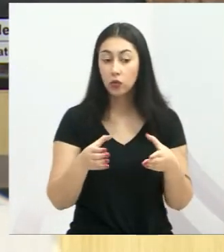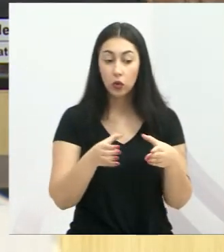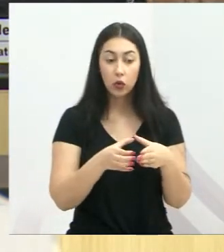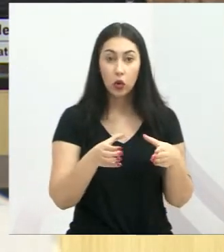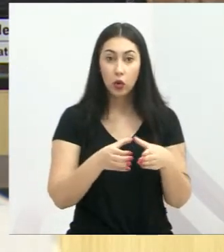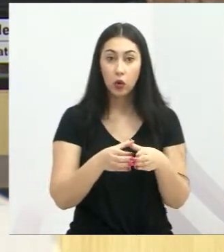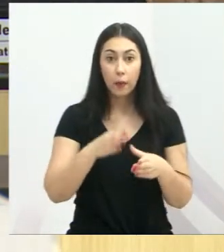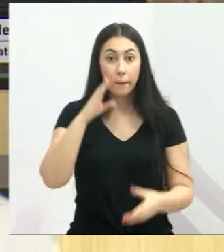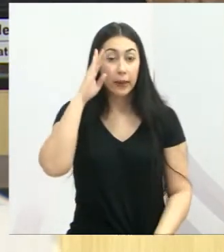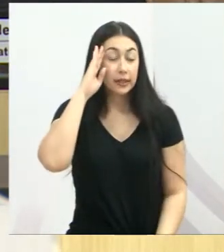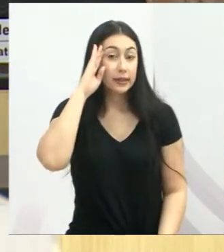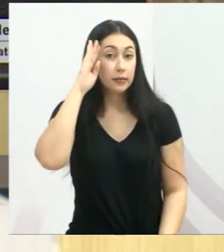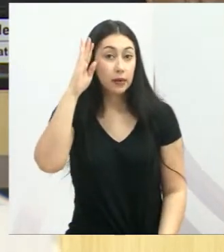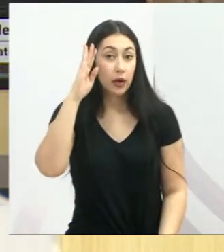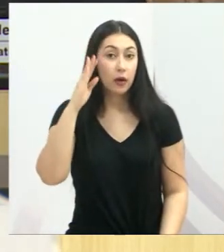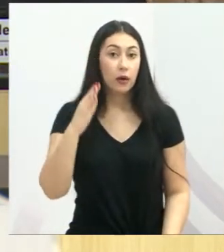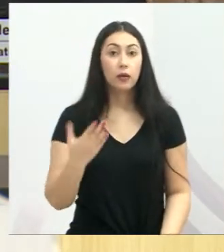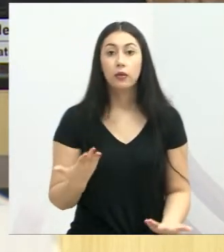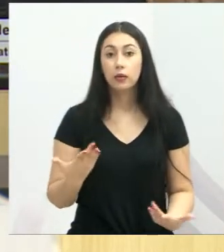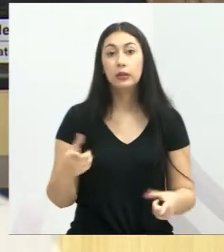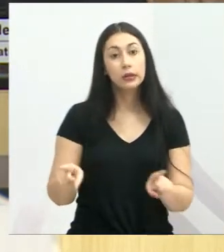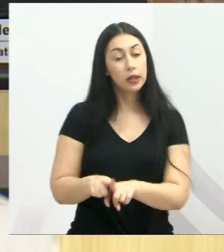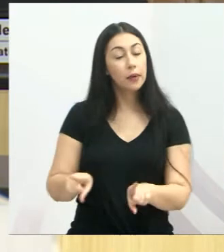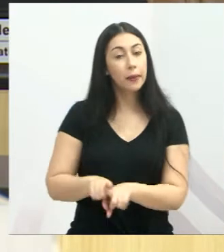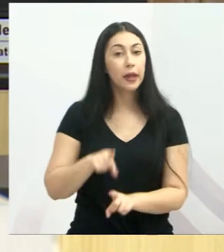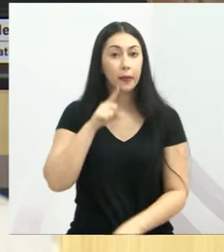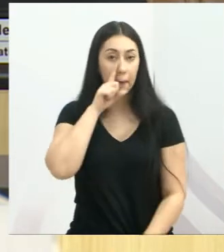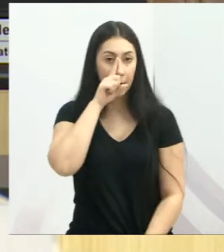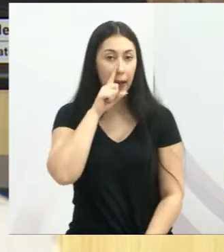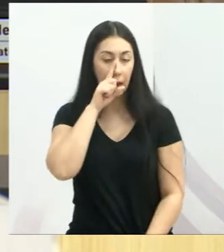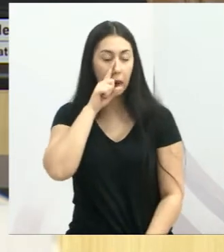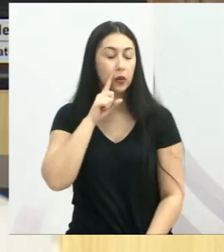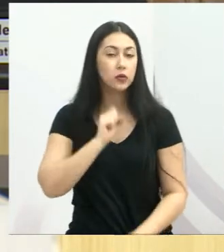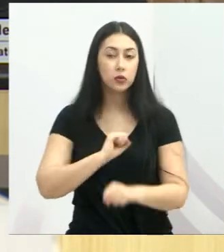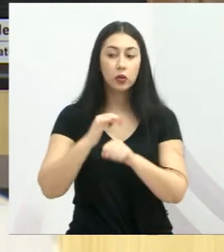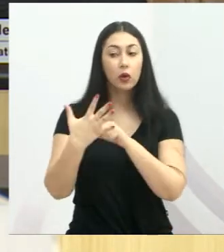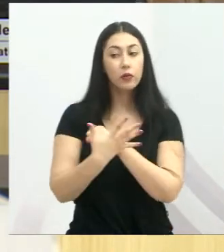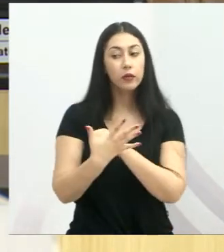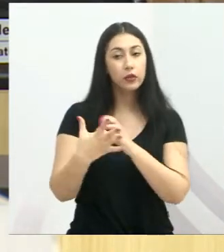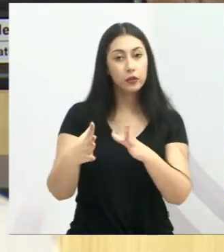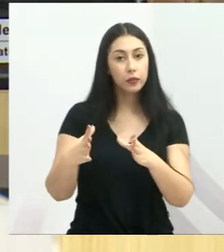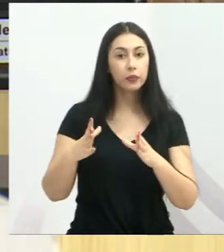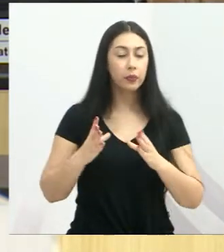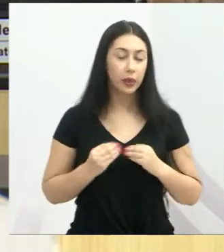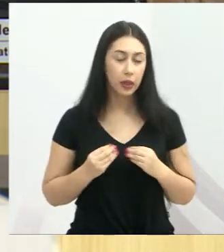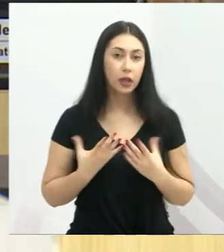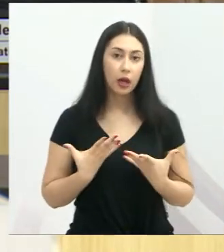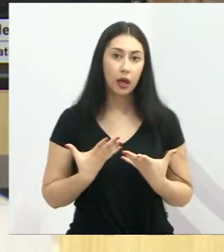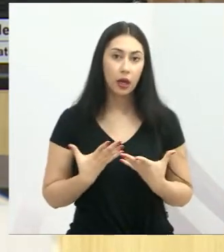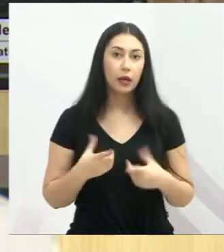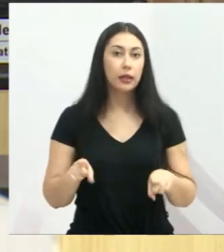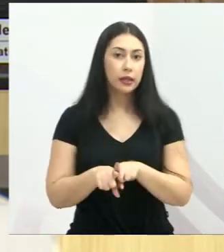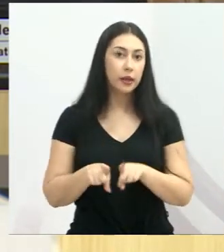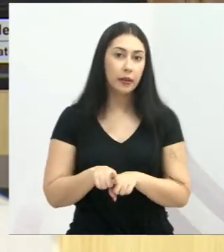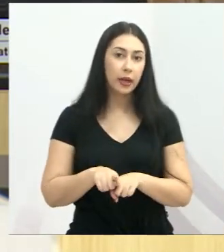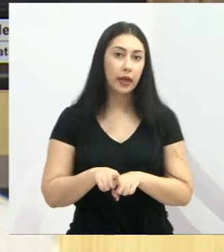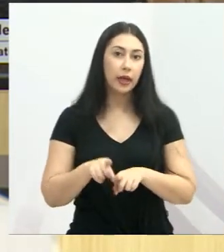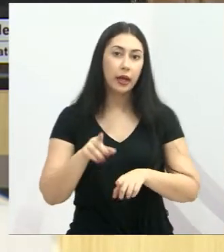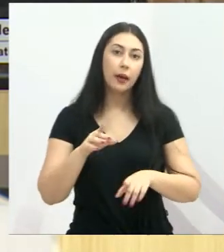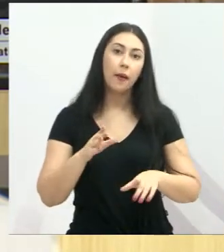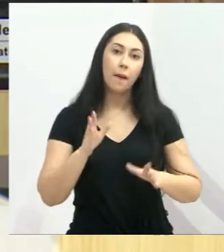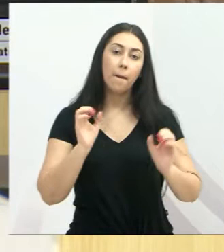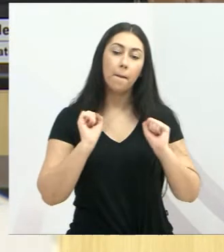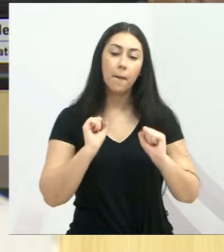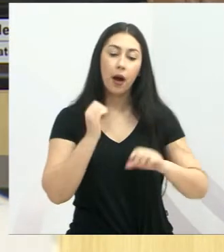categorias, tornou-se de alto risco, cuja contaminação, inclusive, poderá afetar os respectivos